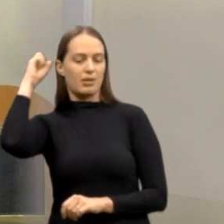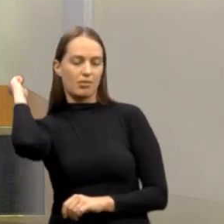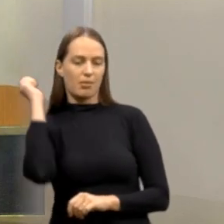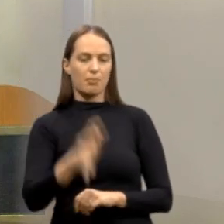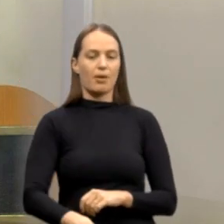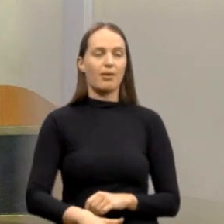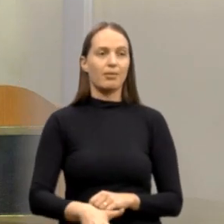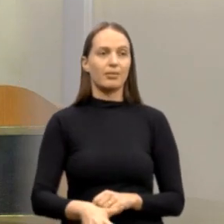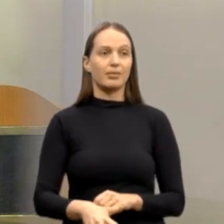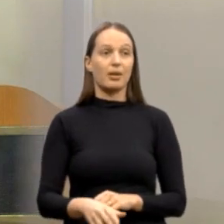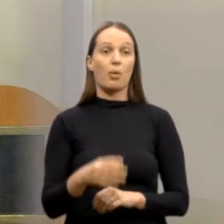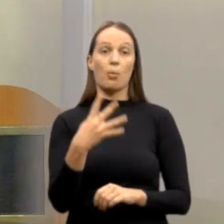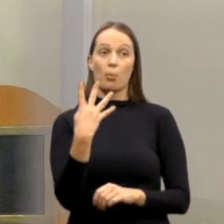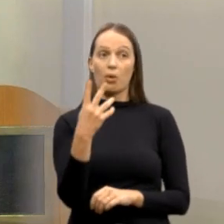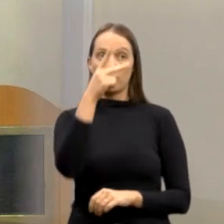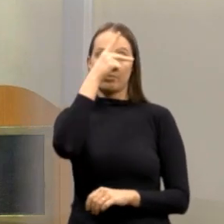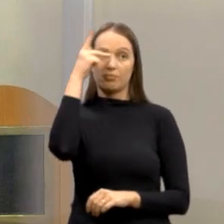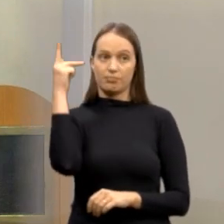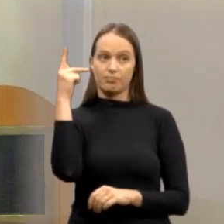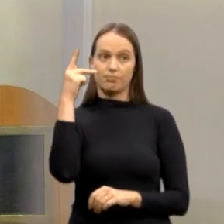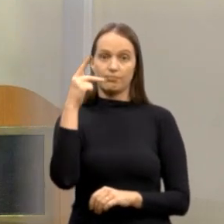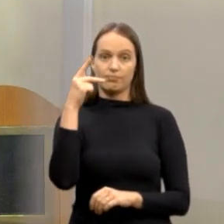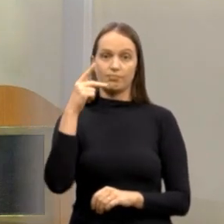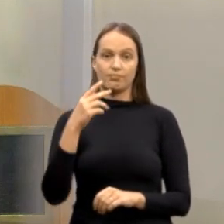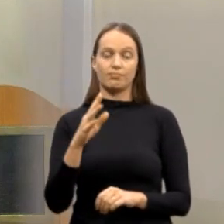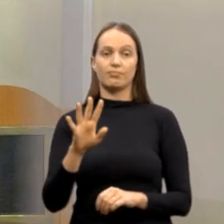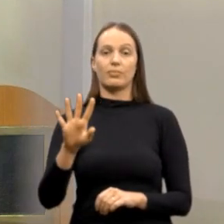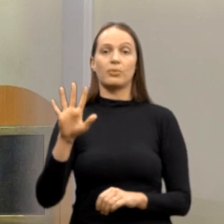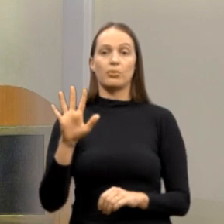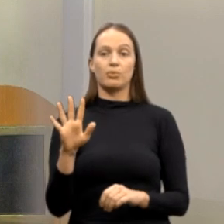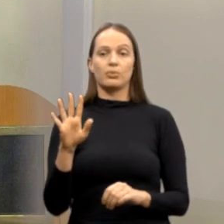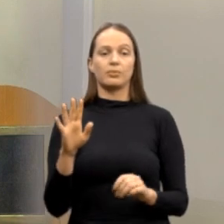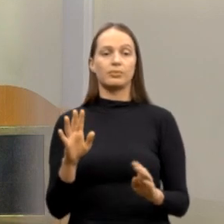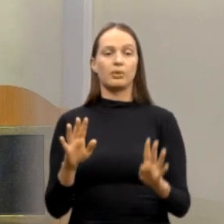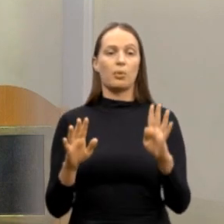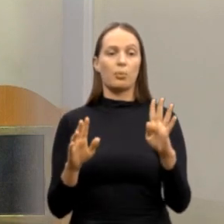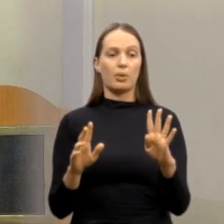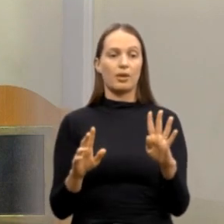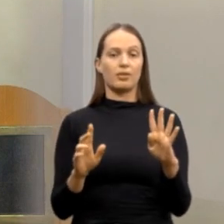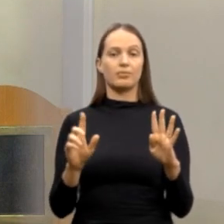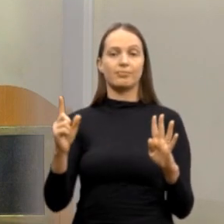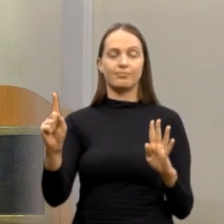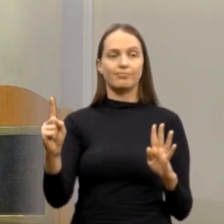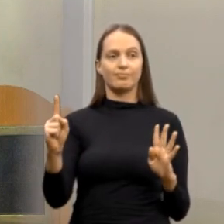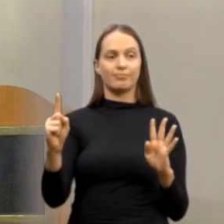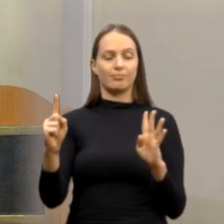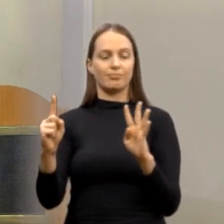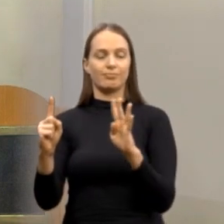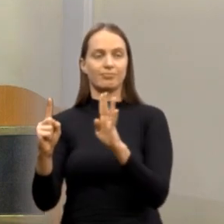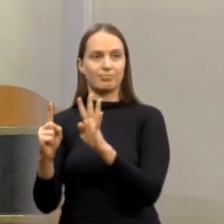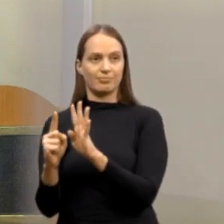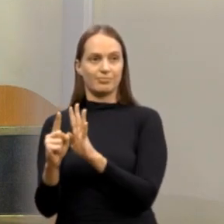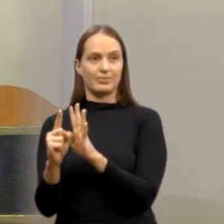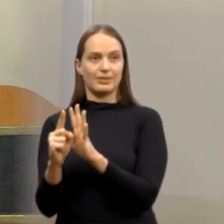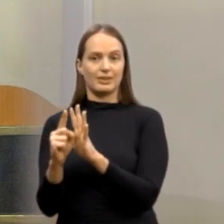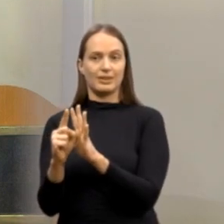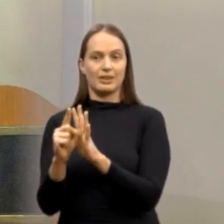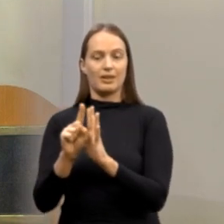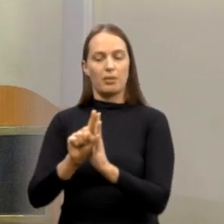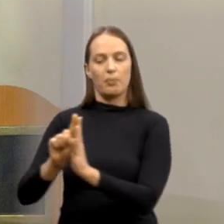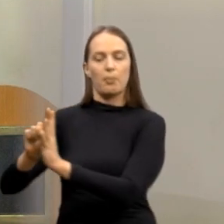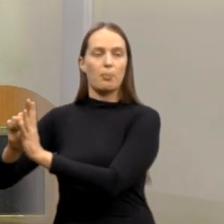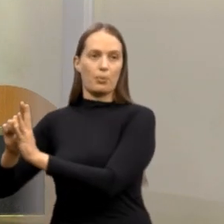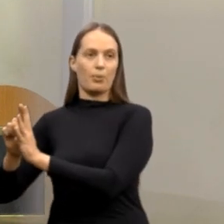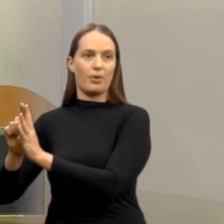imediatamente quatro pessoas dentre seguranças e o gerente da casa levam ele para um local fora das vistas do